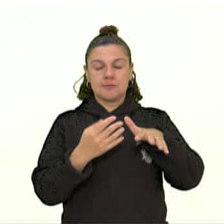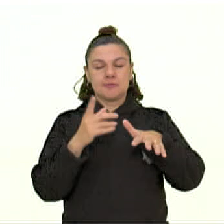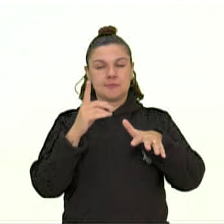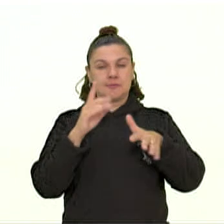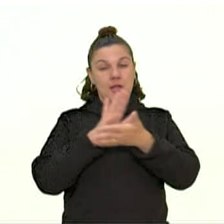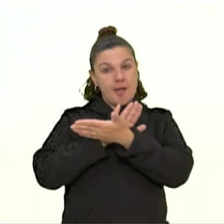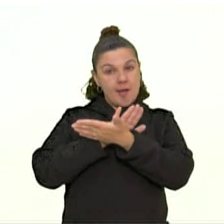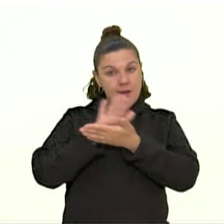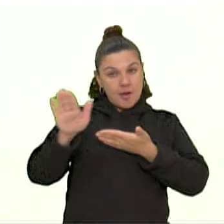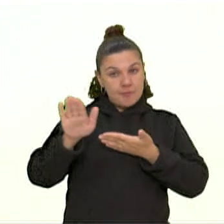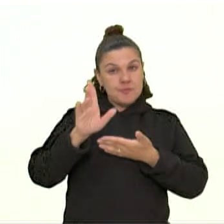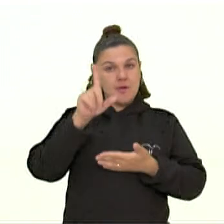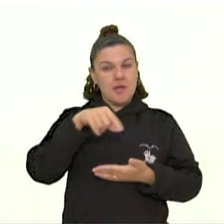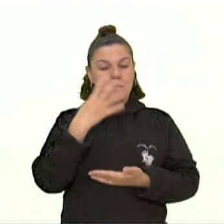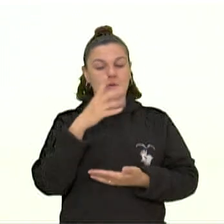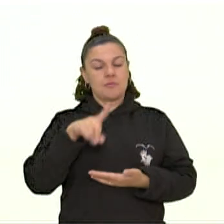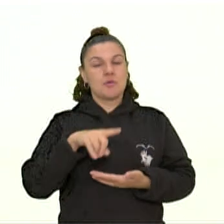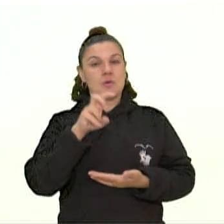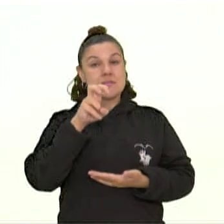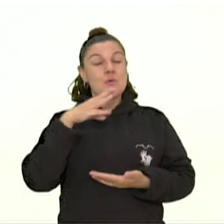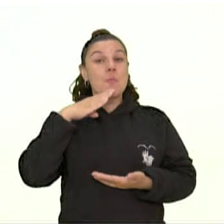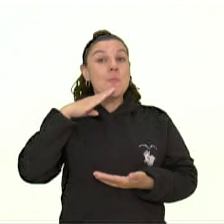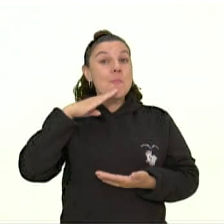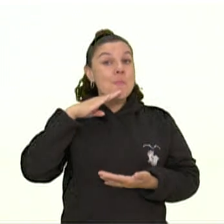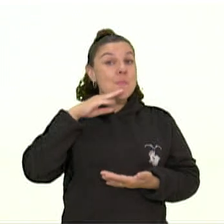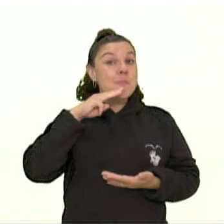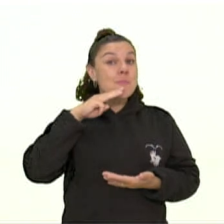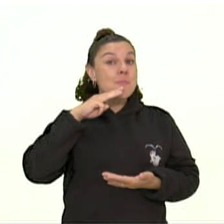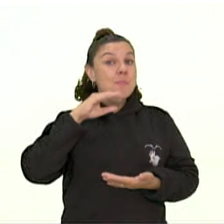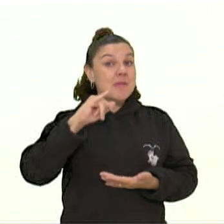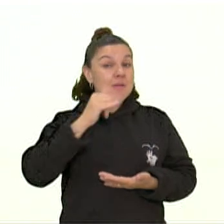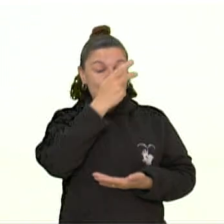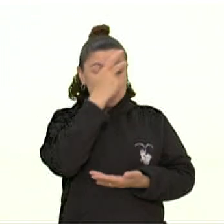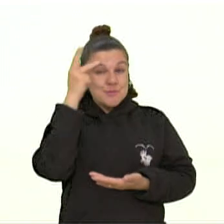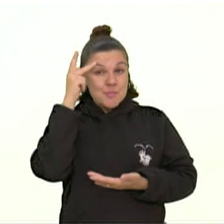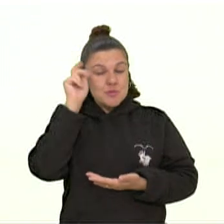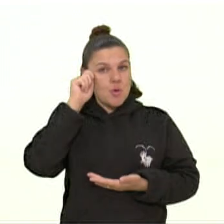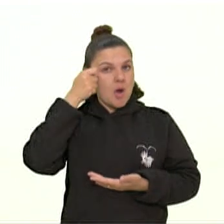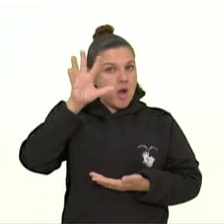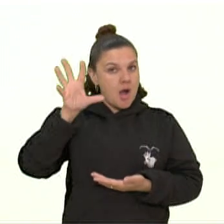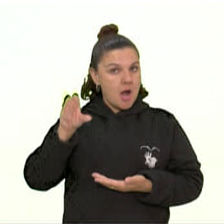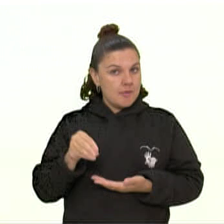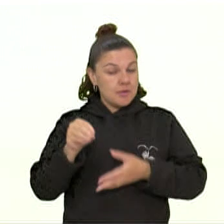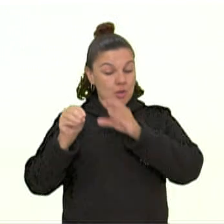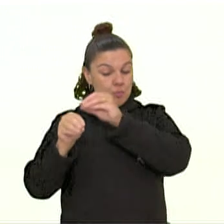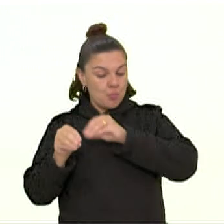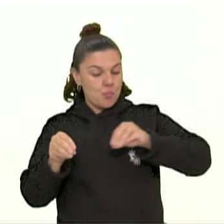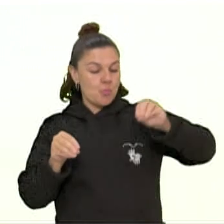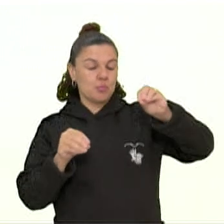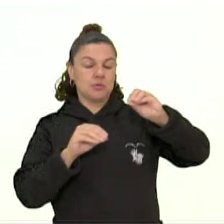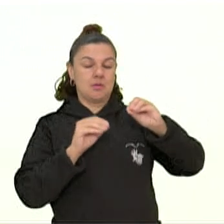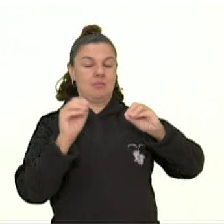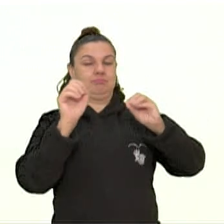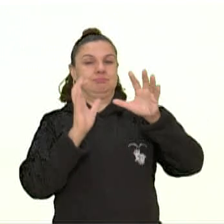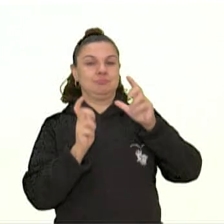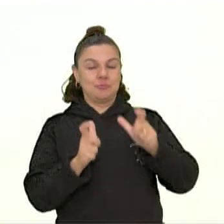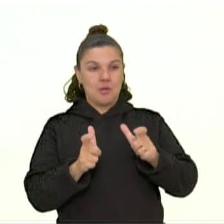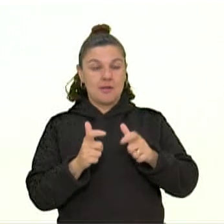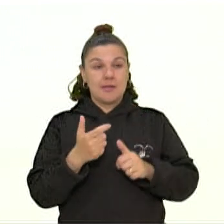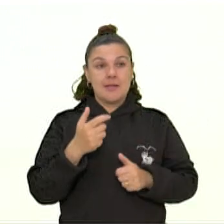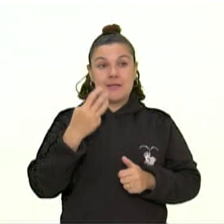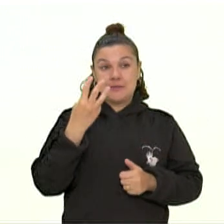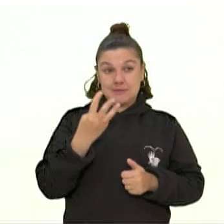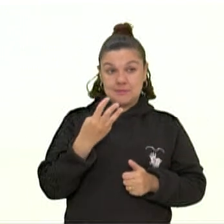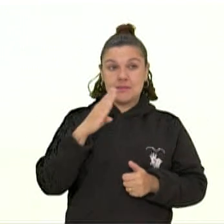refugiados era aproximadamente 4,5 milhões de africanos que saíram do continente e que migraram